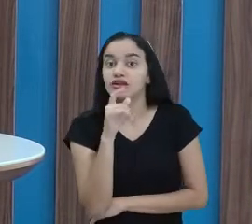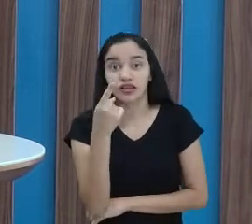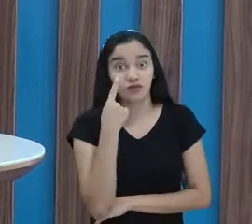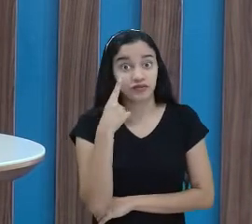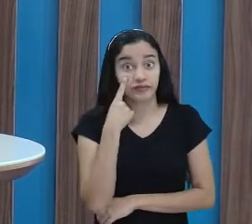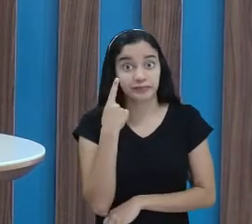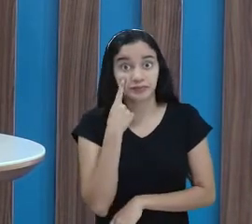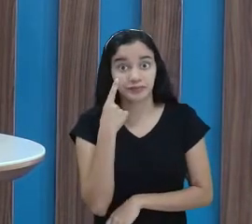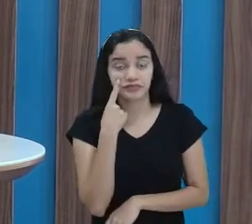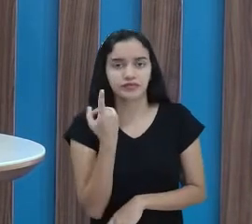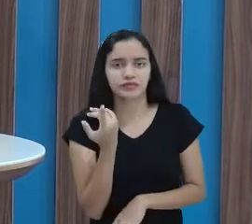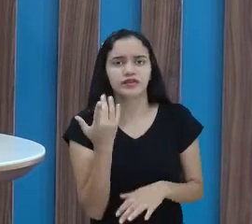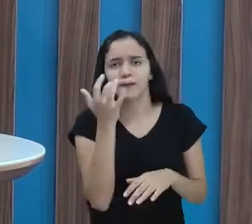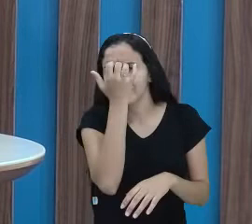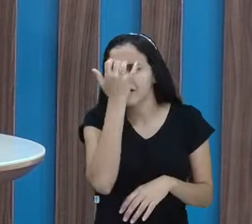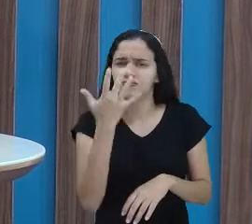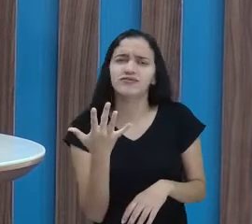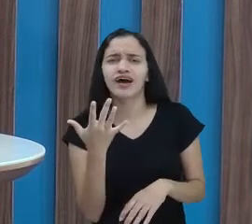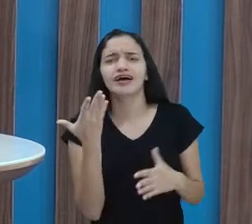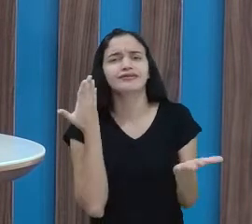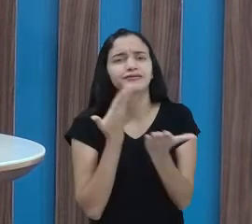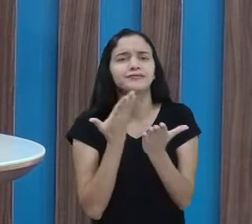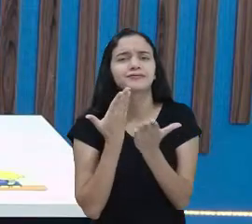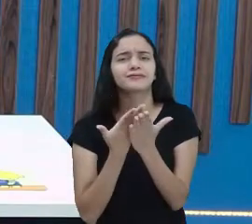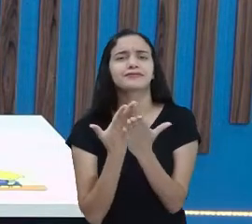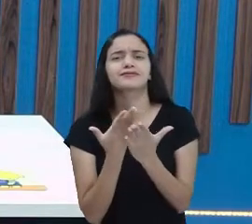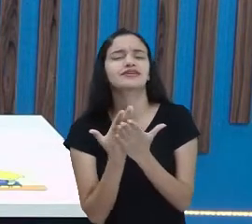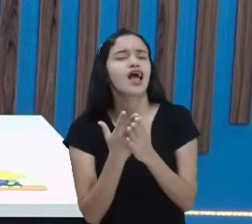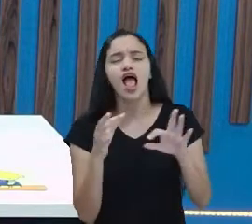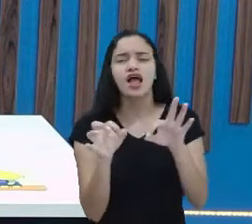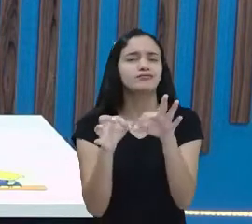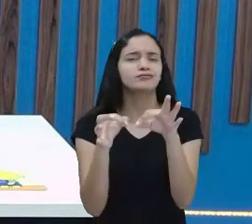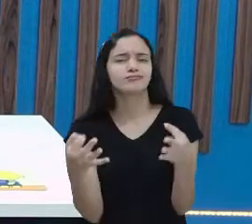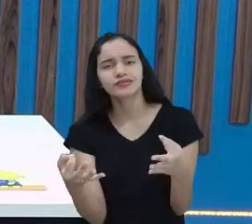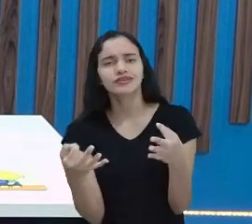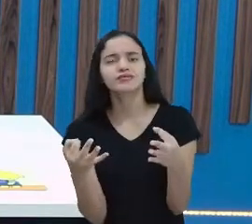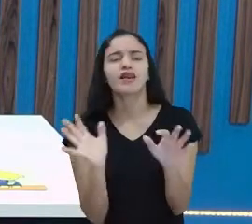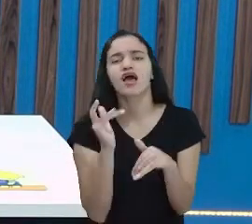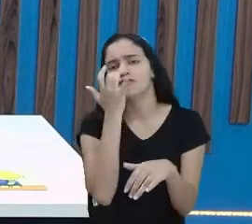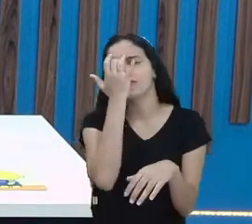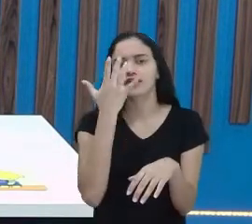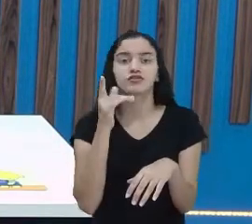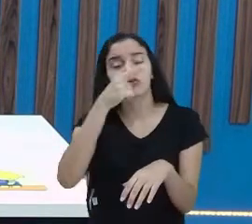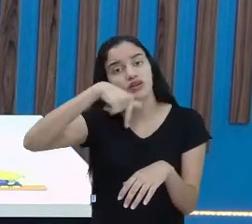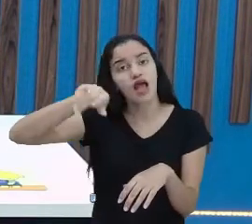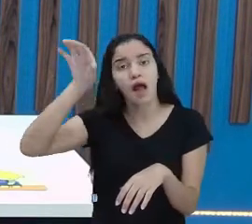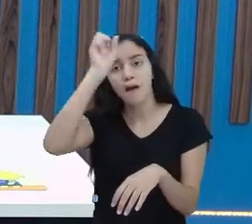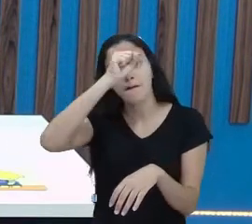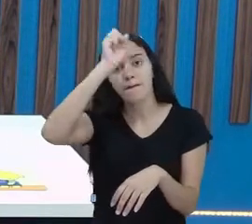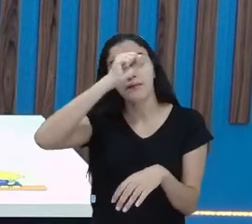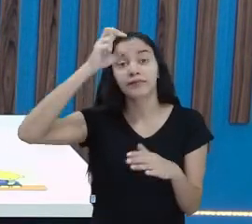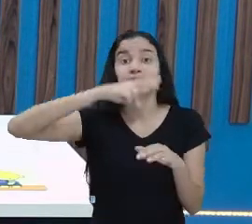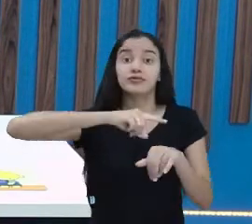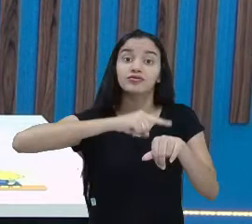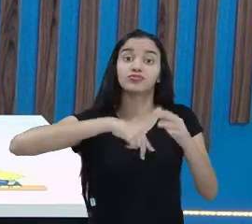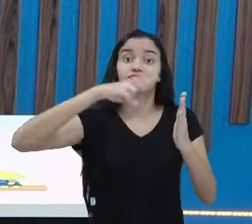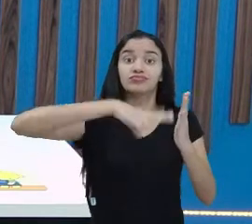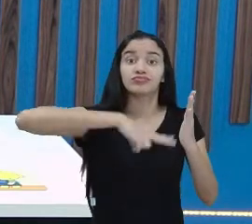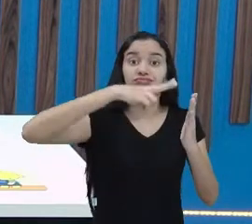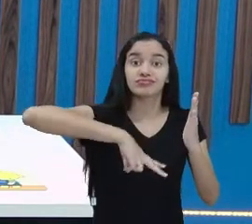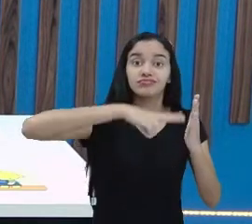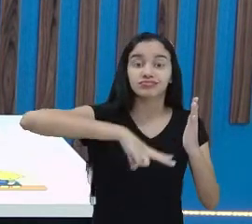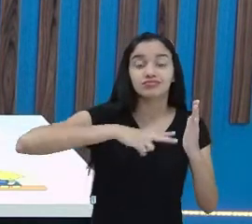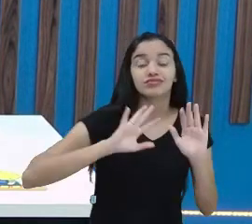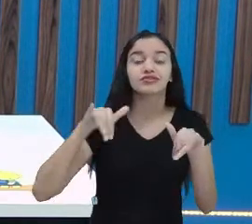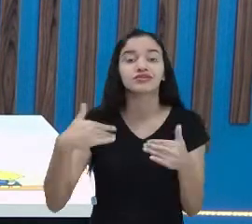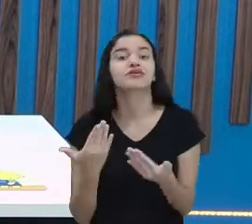bem atento, né? Que é facilzinho essa aula, viu? Essa é super simples, né? É muito mais fácil você aprender a fazer a leitura de horas no relógio digital